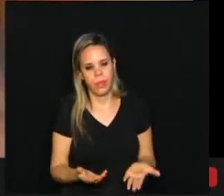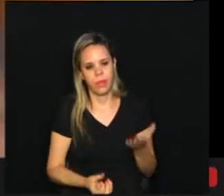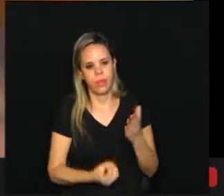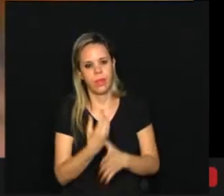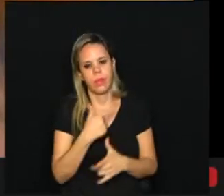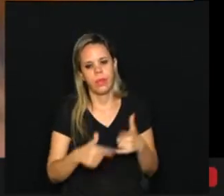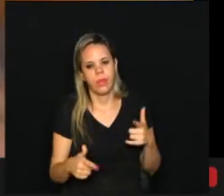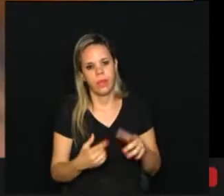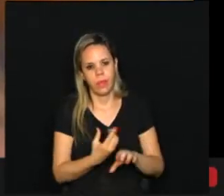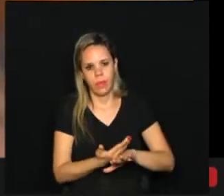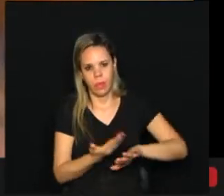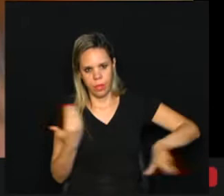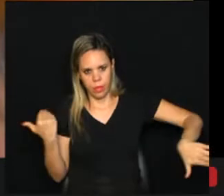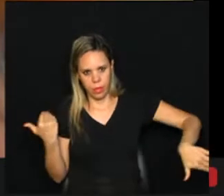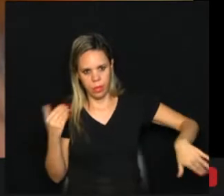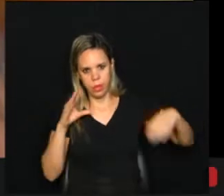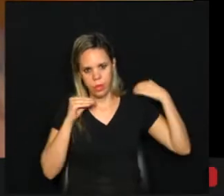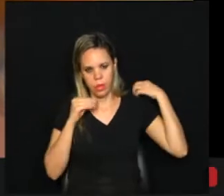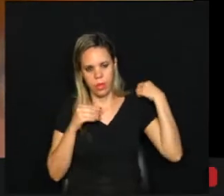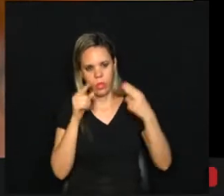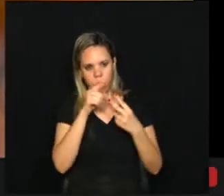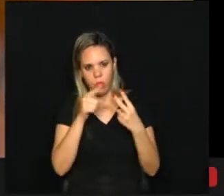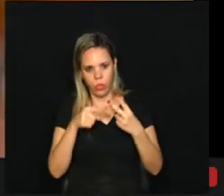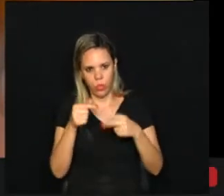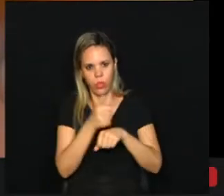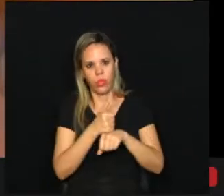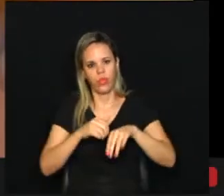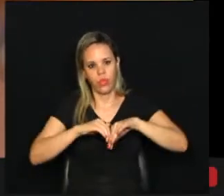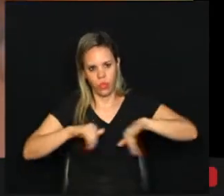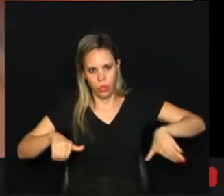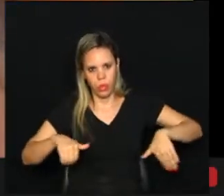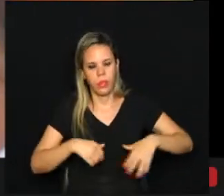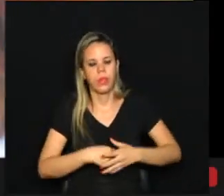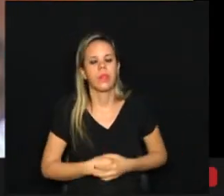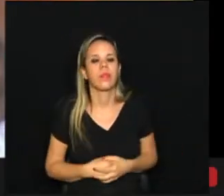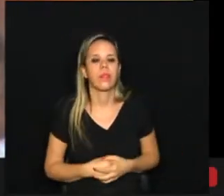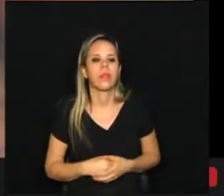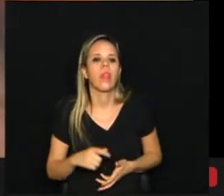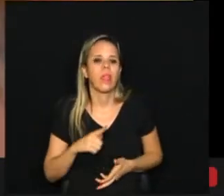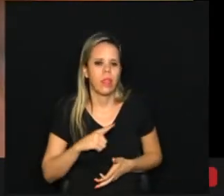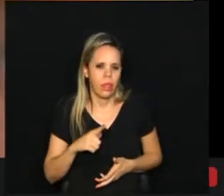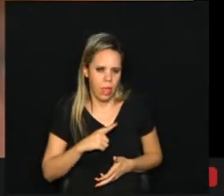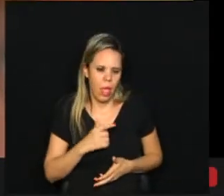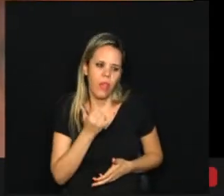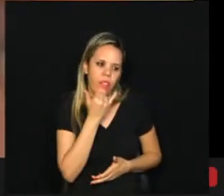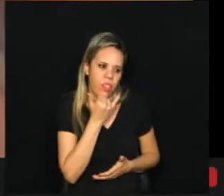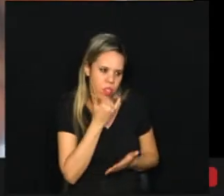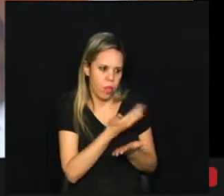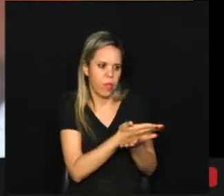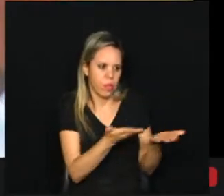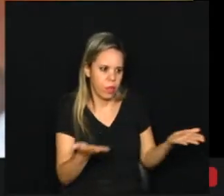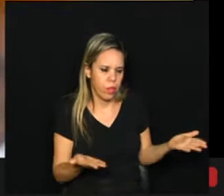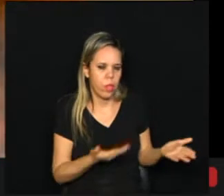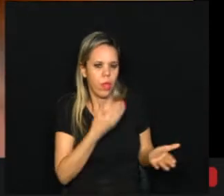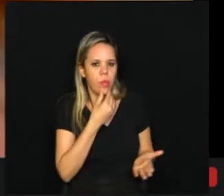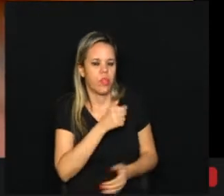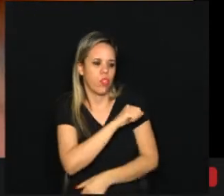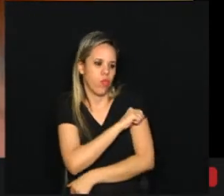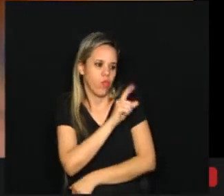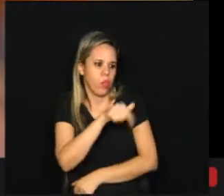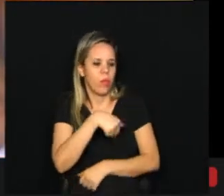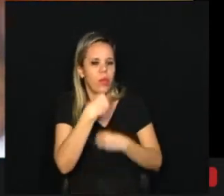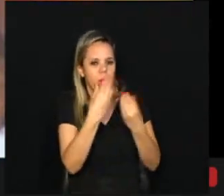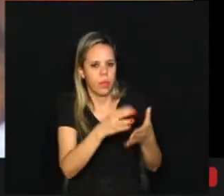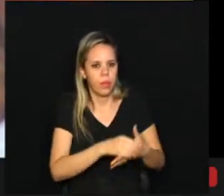Aconteceu o afastamento das duas profissionais, né? Teve a retratação, e a princípio eles